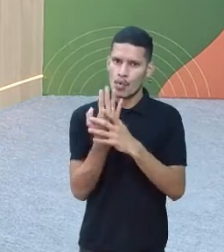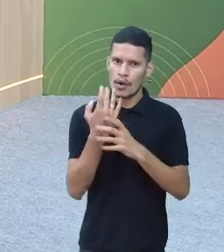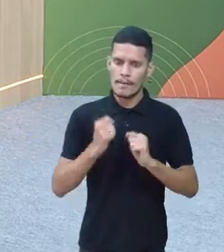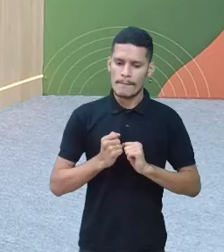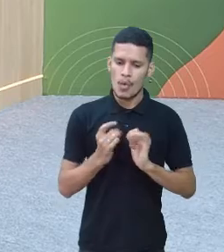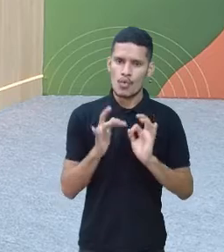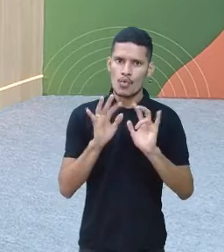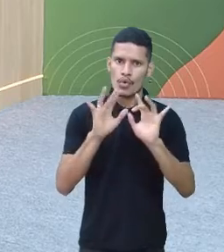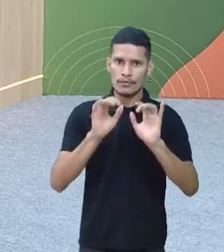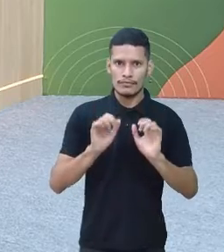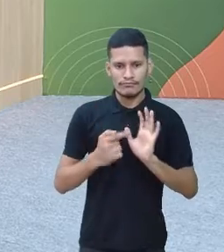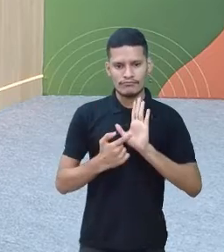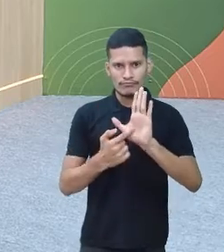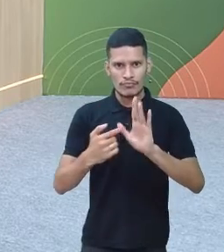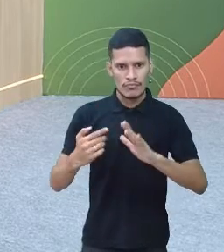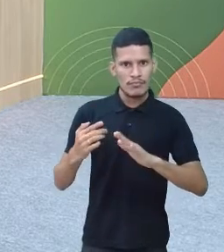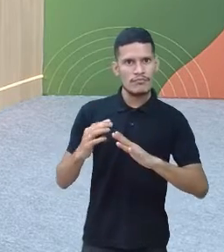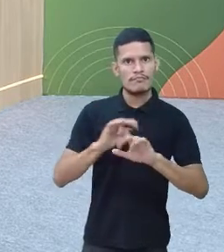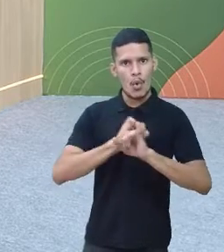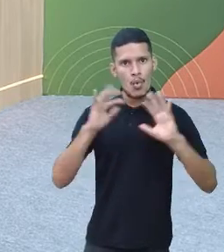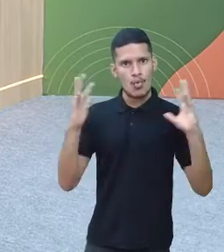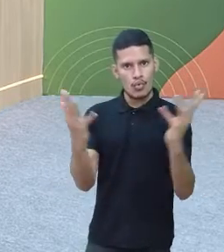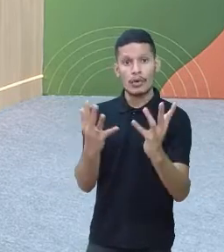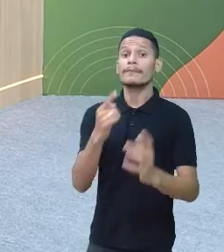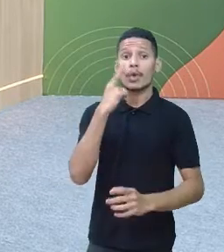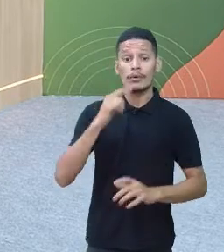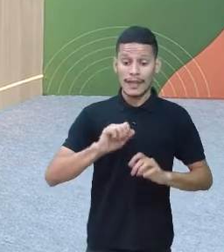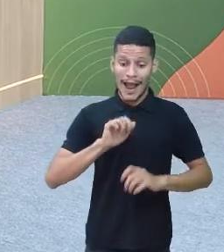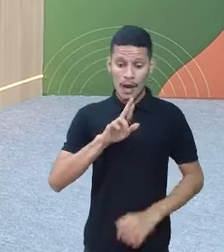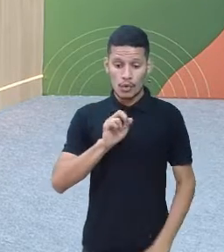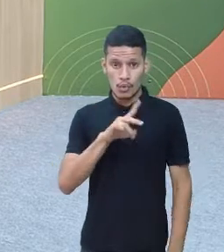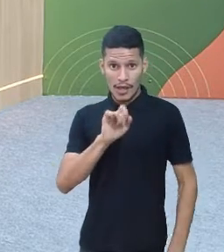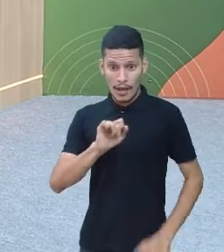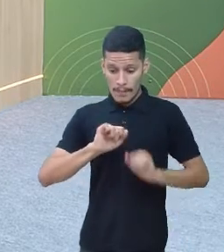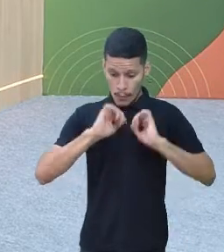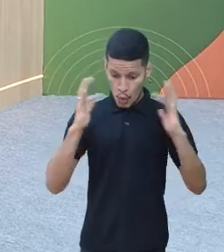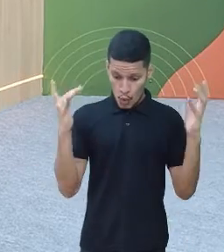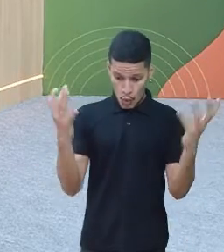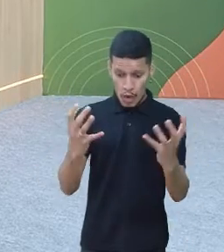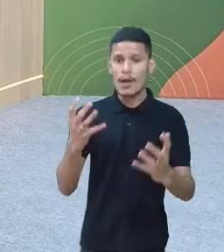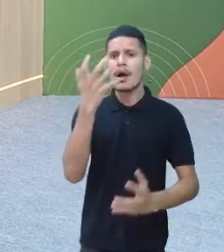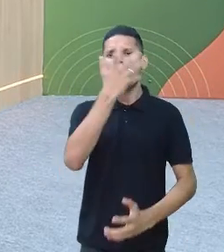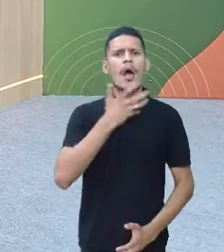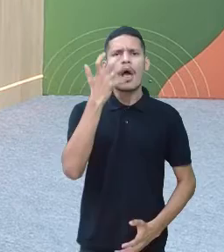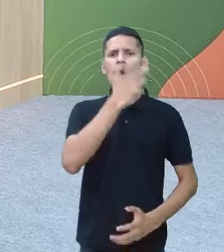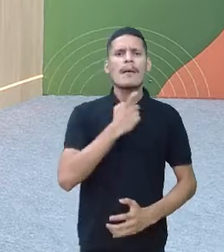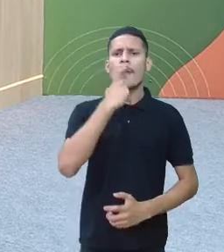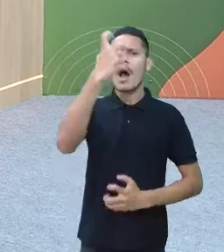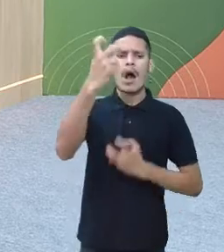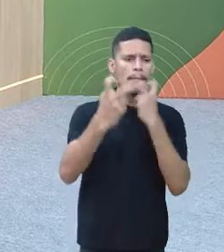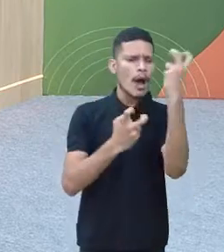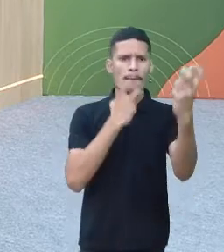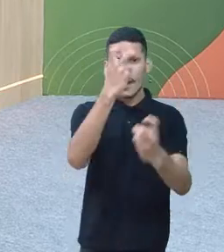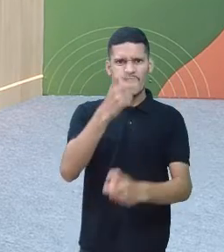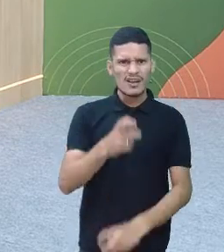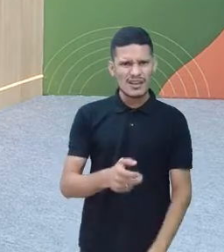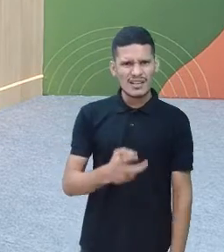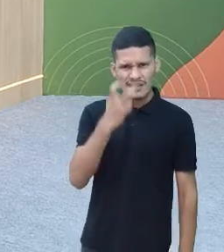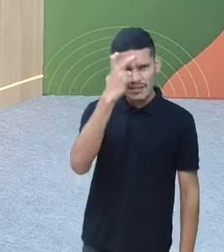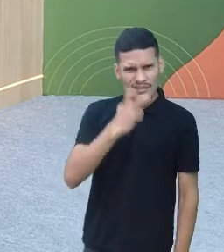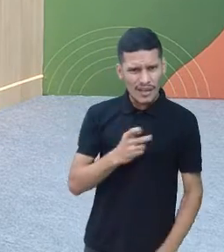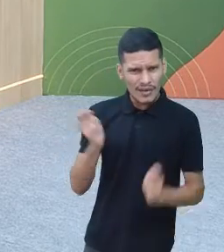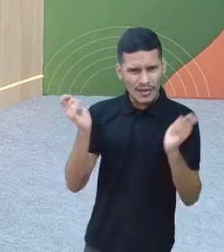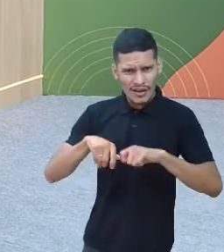viu? O Arruda lotado, todo mundo cantando. Tu acha que ele vai conseguir se concentrar e ouvir o guizo da bola?